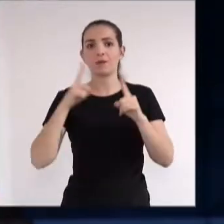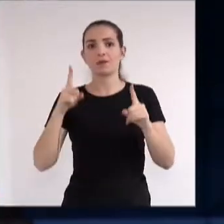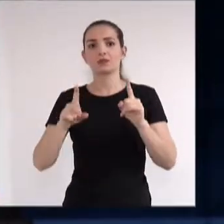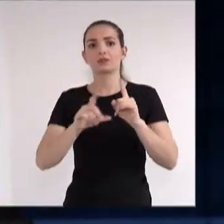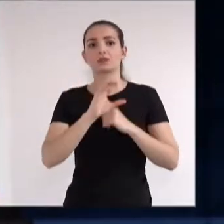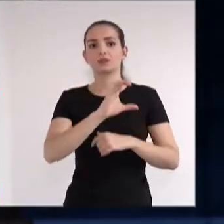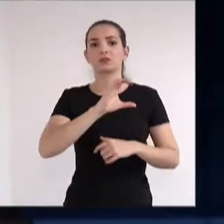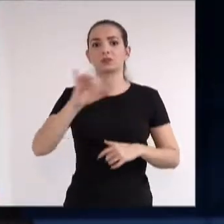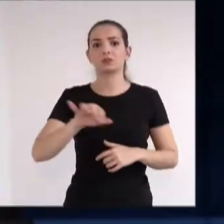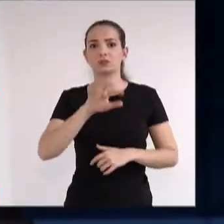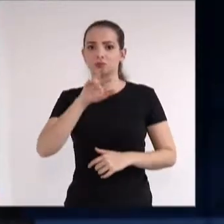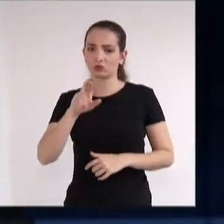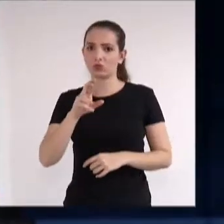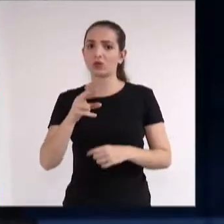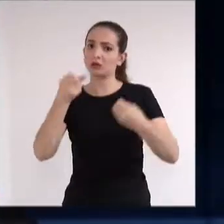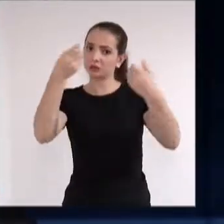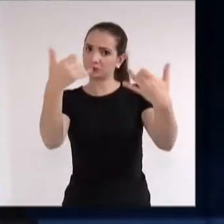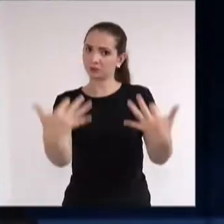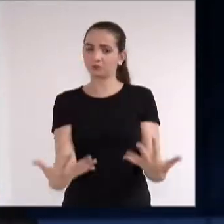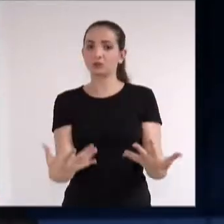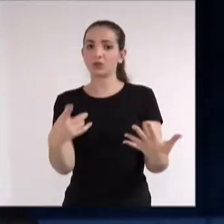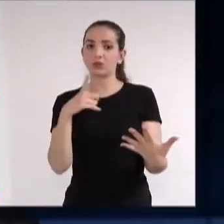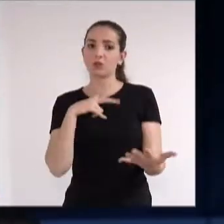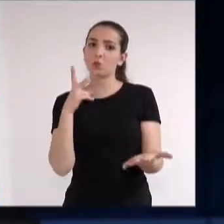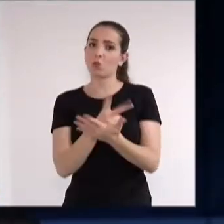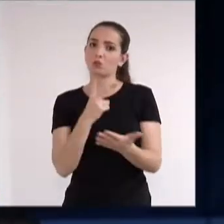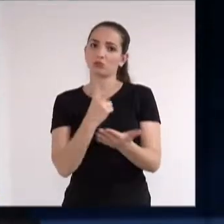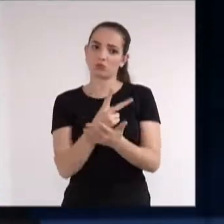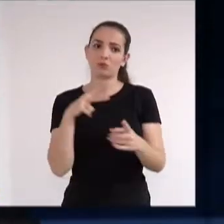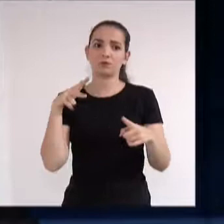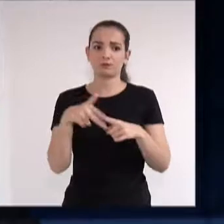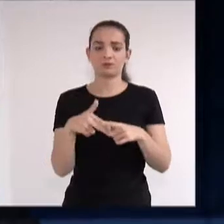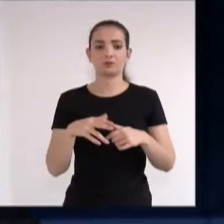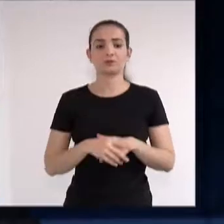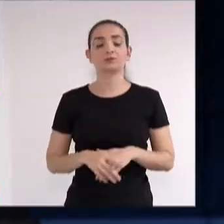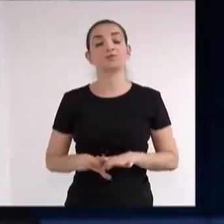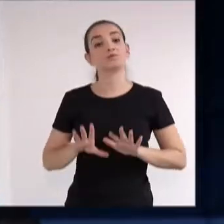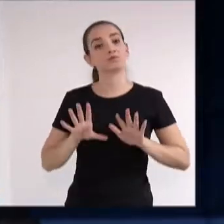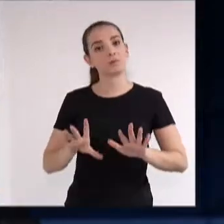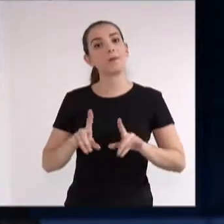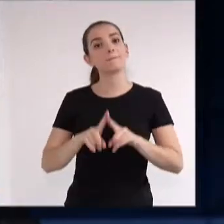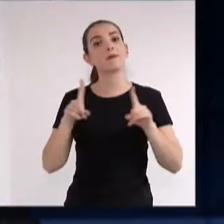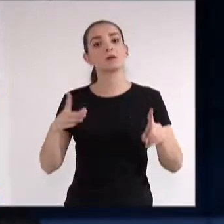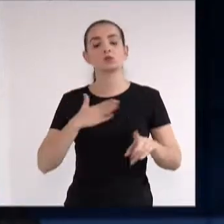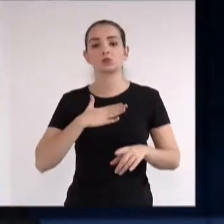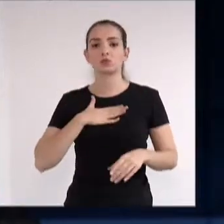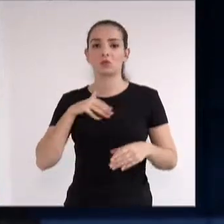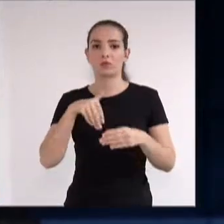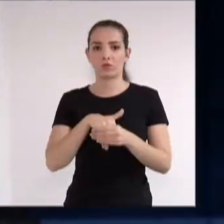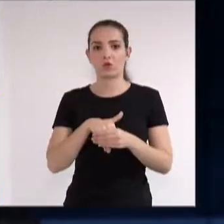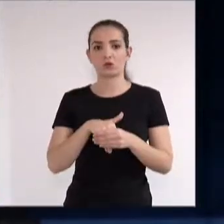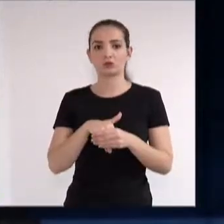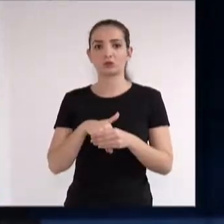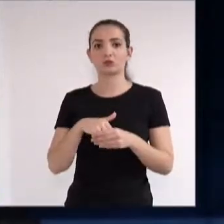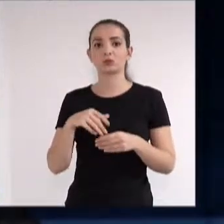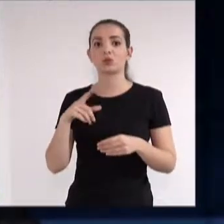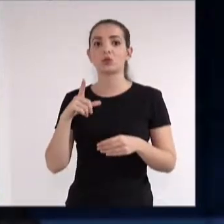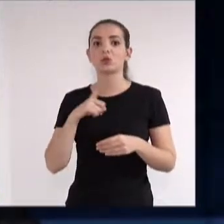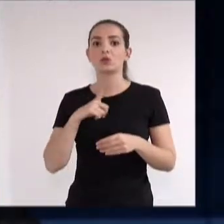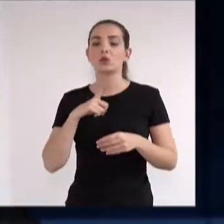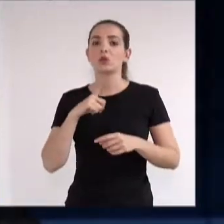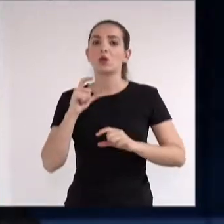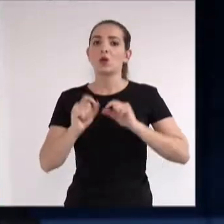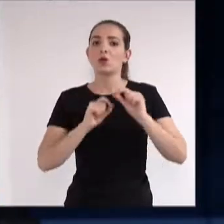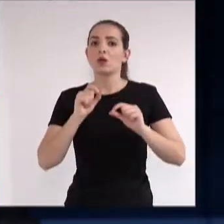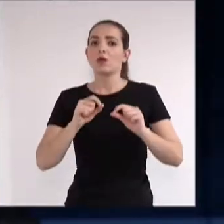Constituição e Justiça tenha manifestado-se pela manutenção do veto. Então, o meu voto vai de encontro à manifestação da